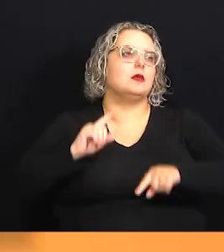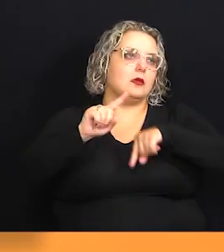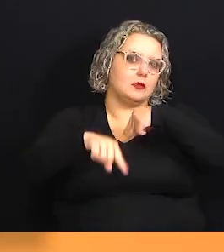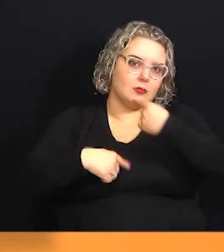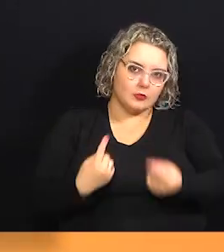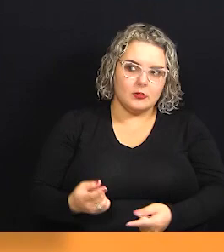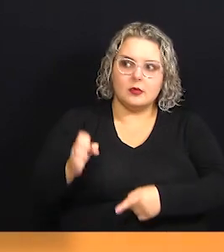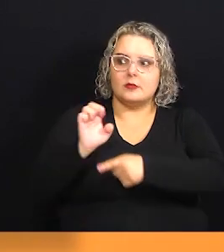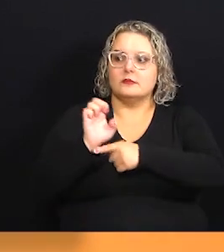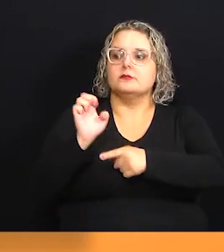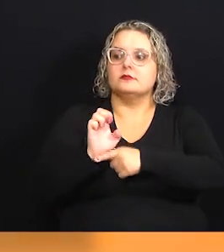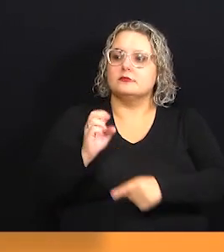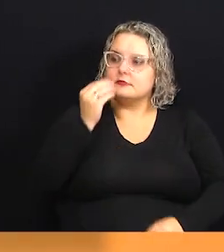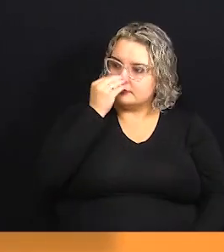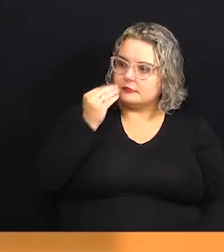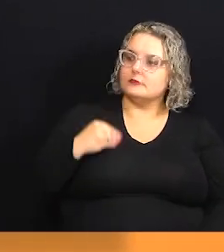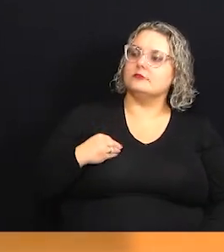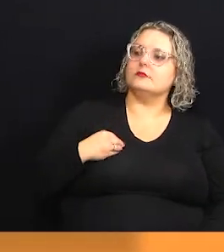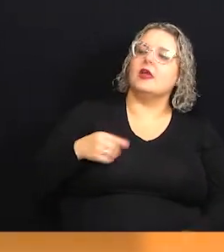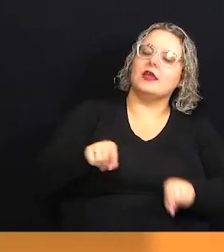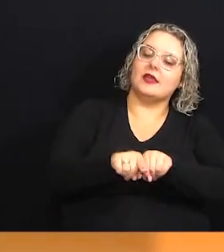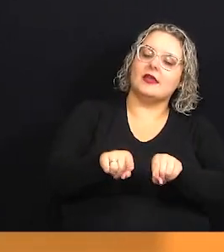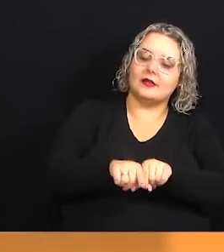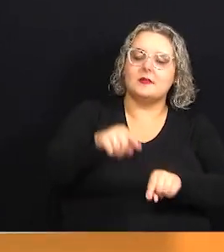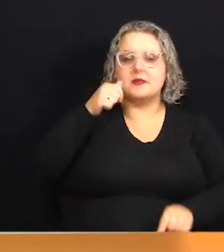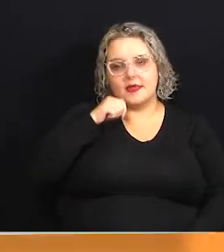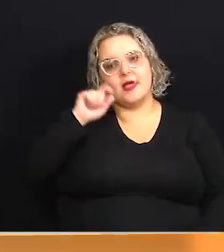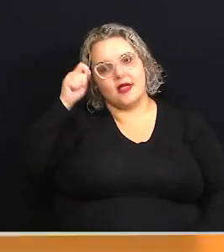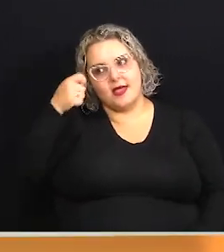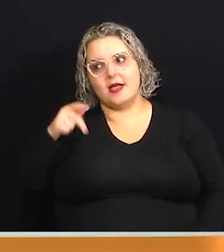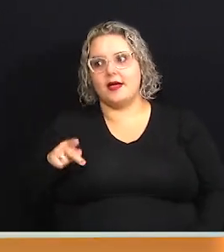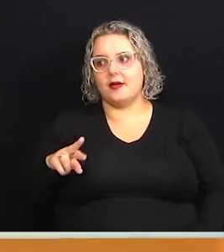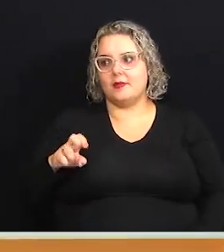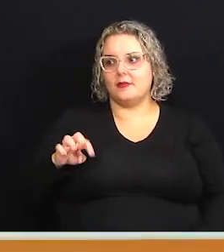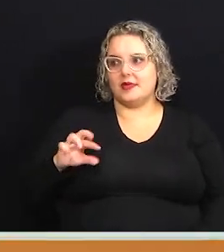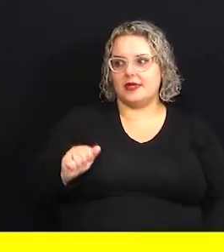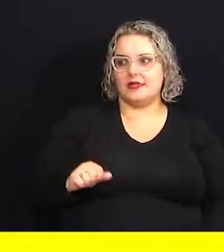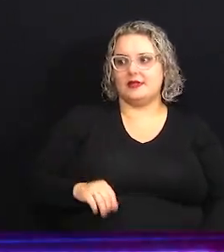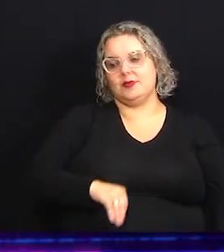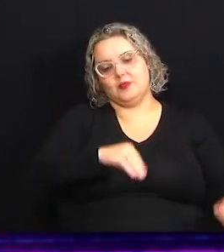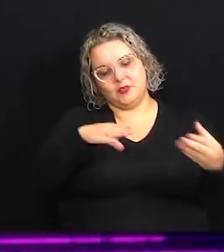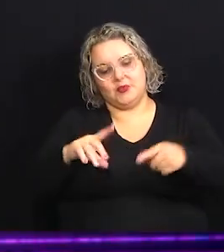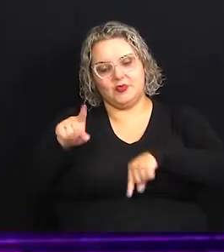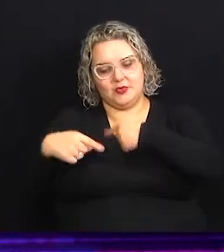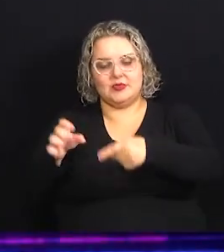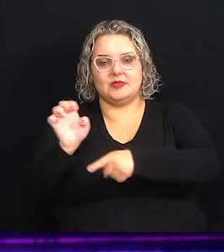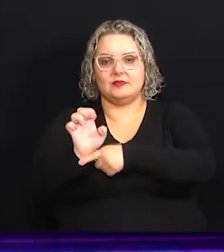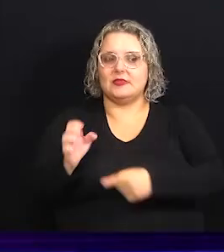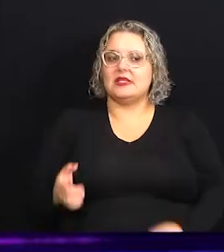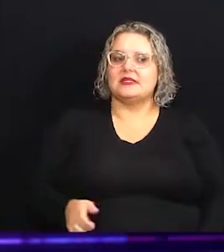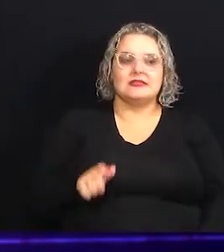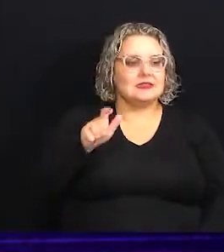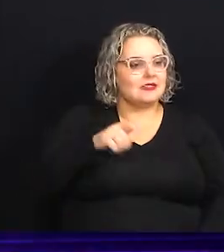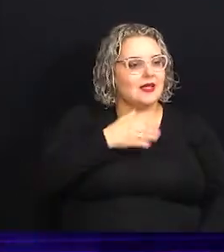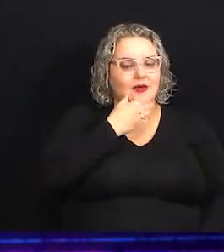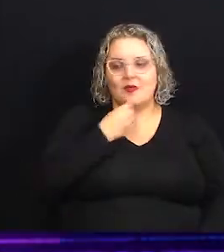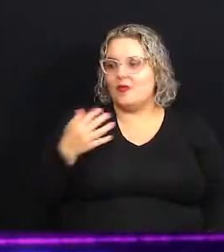estado. Nos abandonou, a mim e a Preta. Foi morar em outro estado. Mas é um